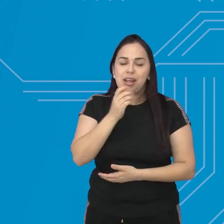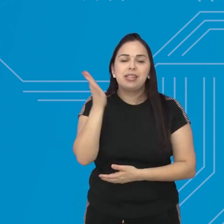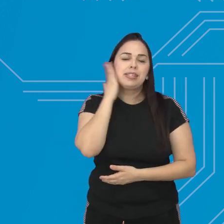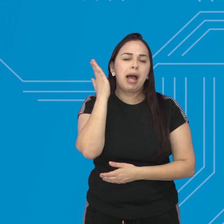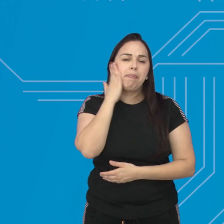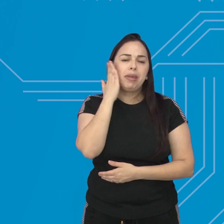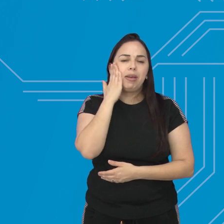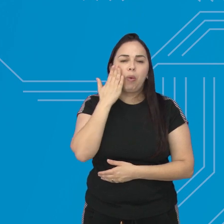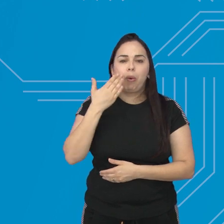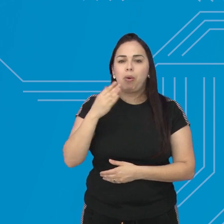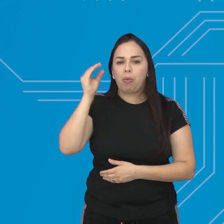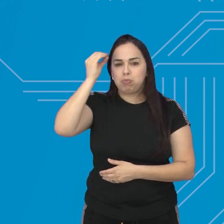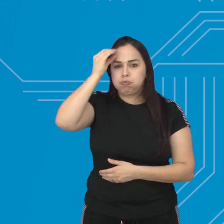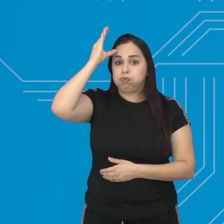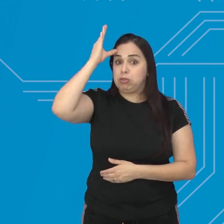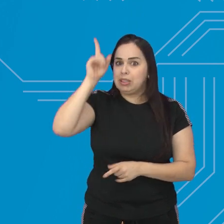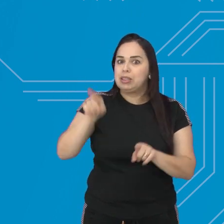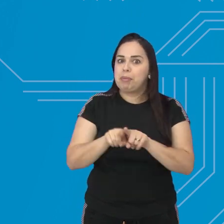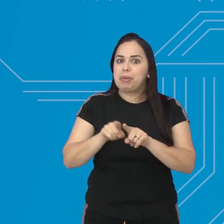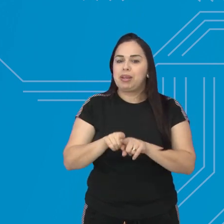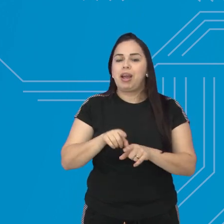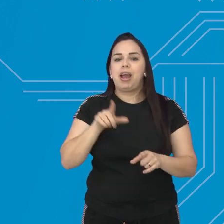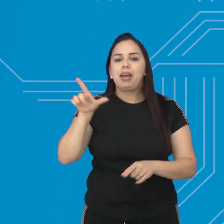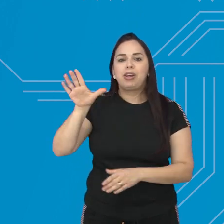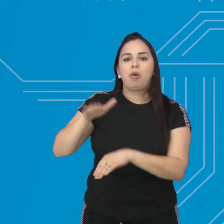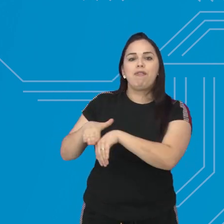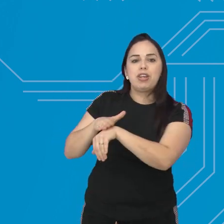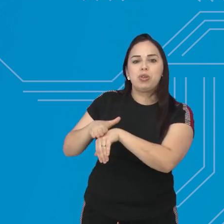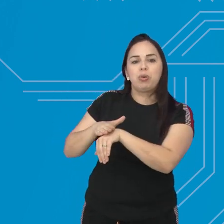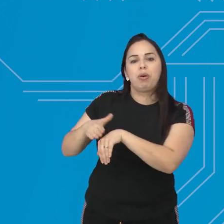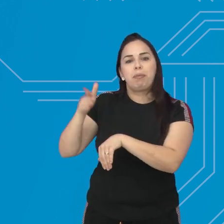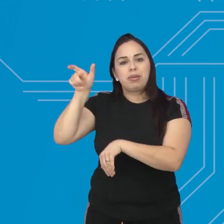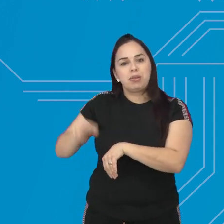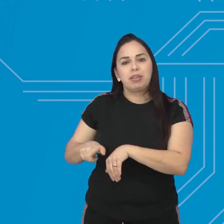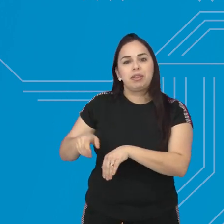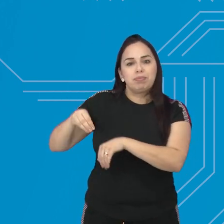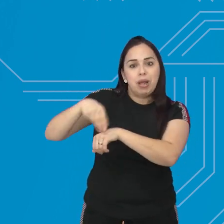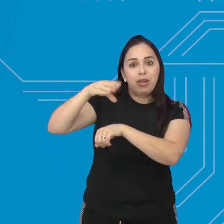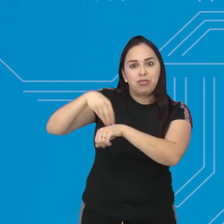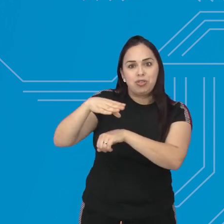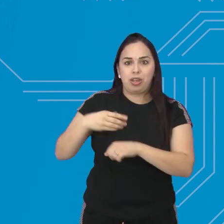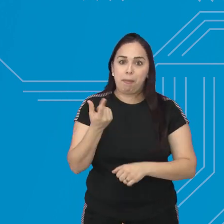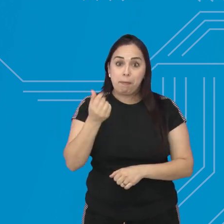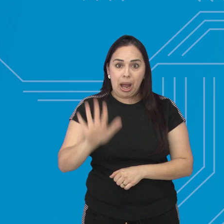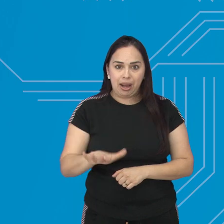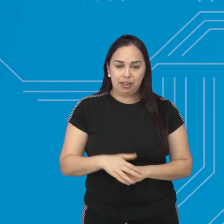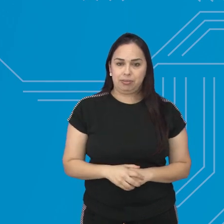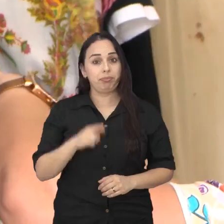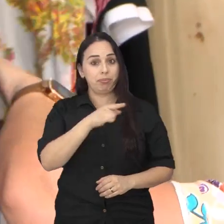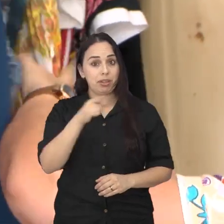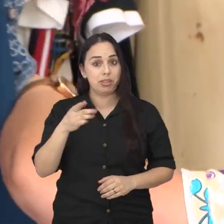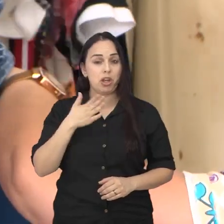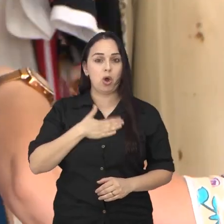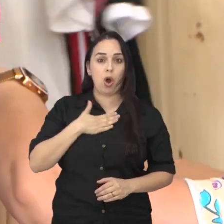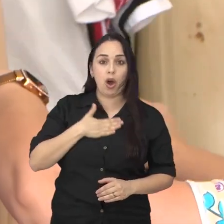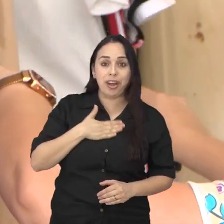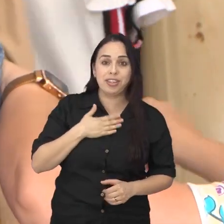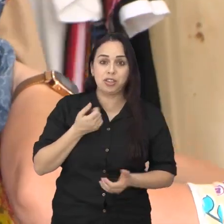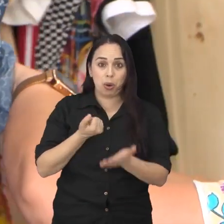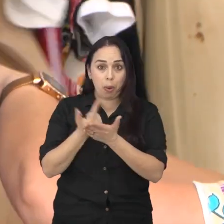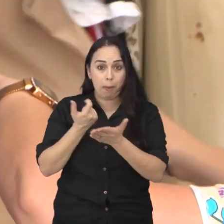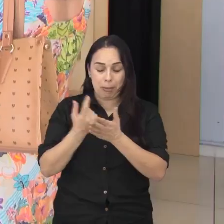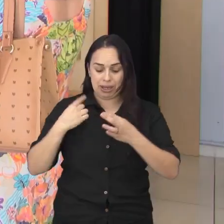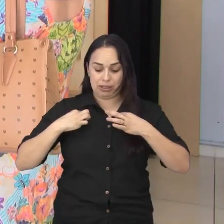assunto, convidou uma especialista do ramo para mostrar para a gente que é possível montar um estilo e sem pesar no bolso. Para quem gosta